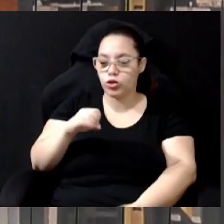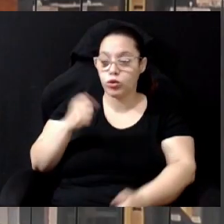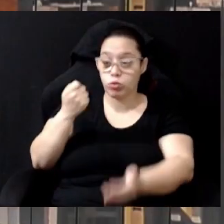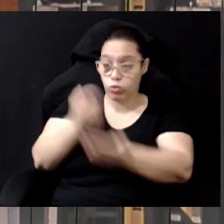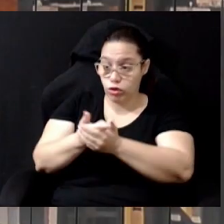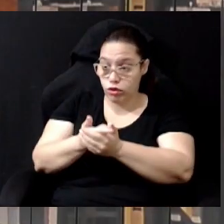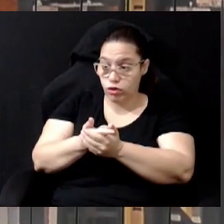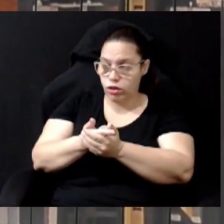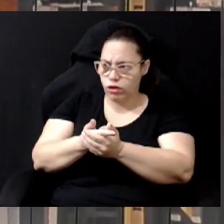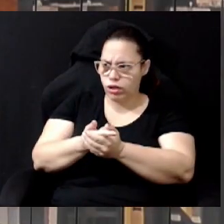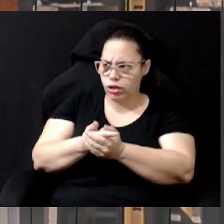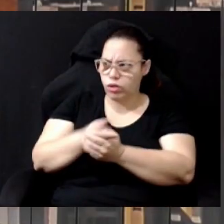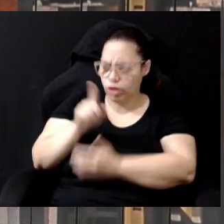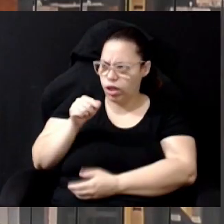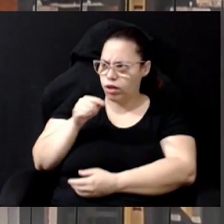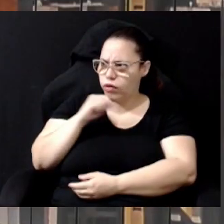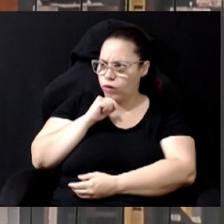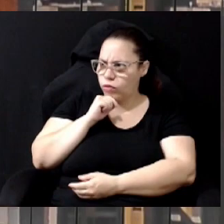ser vendidos, é isso?